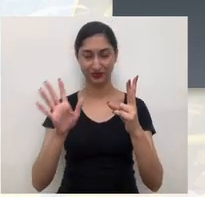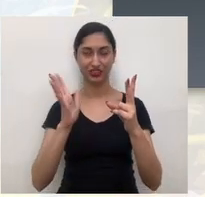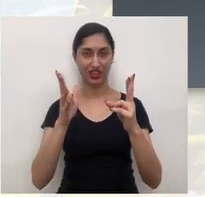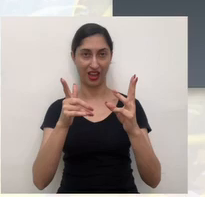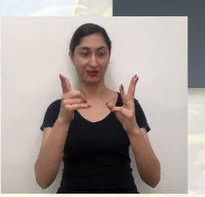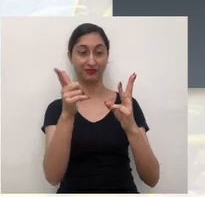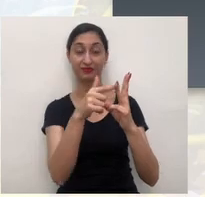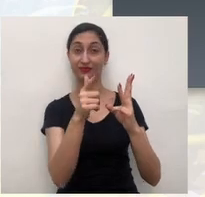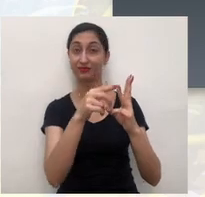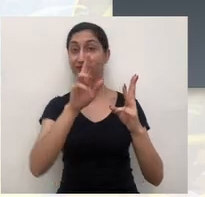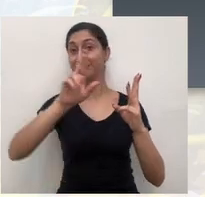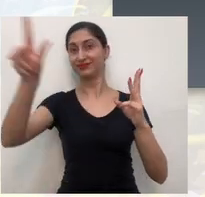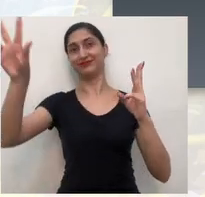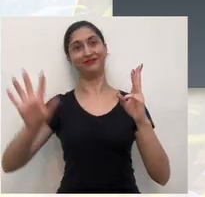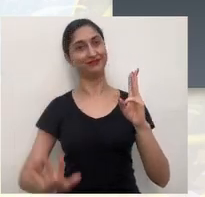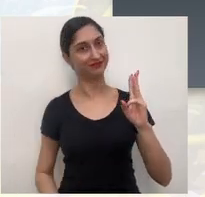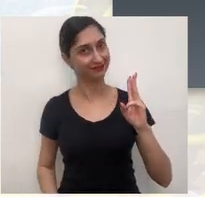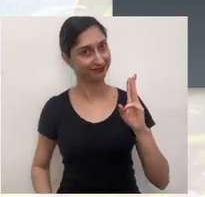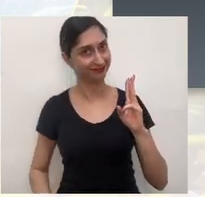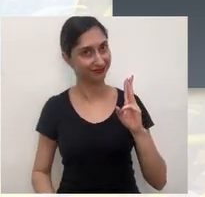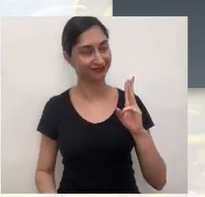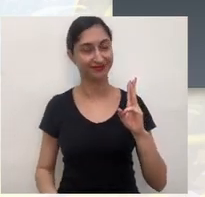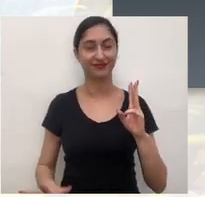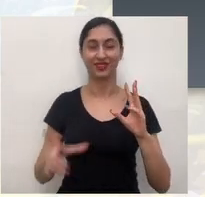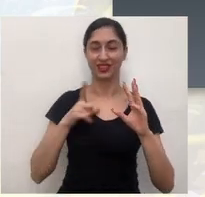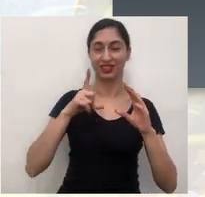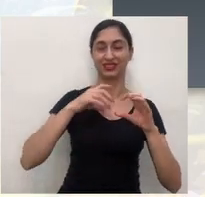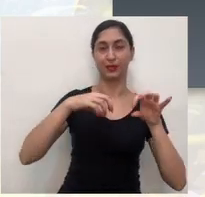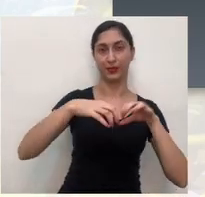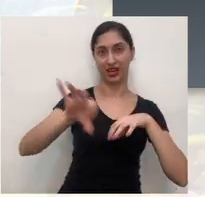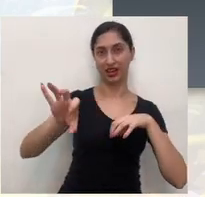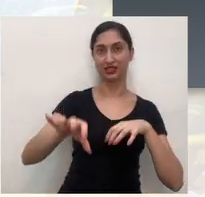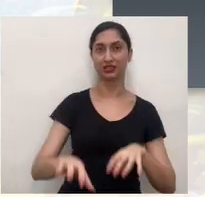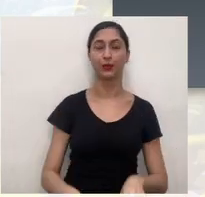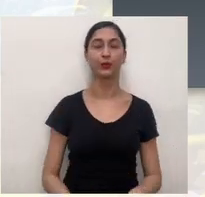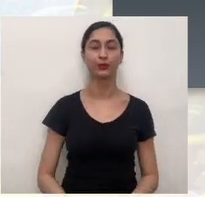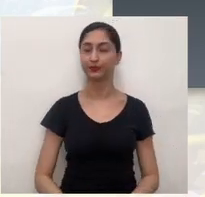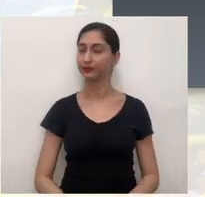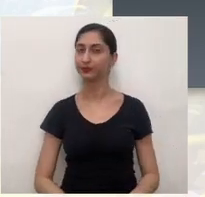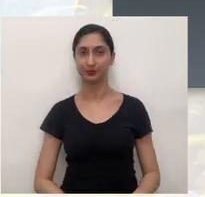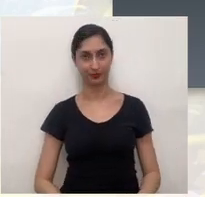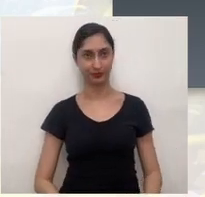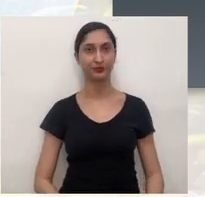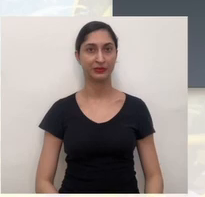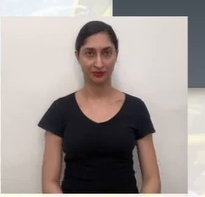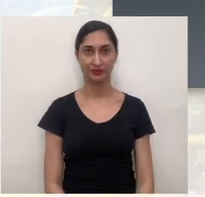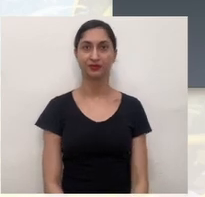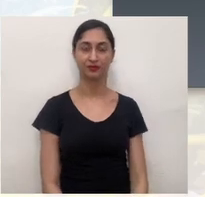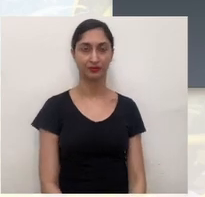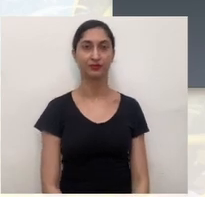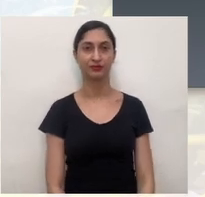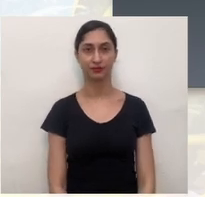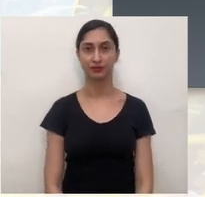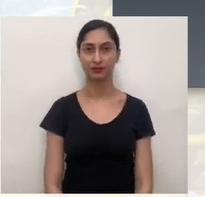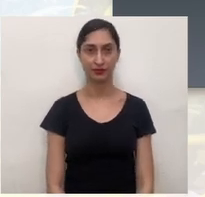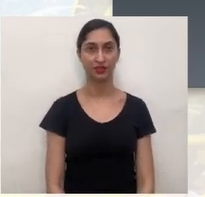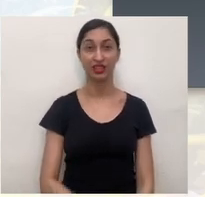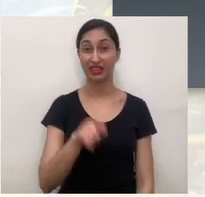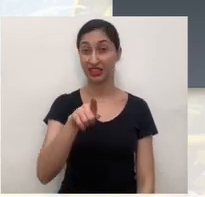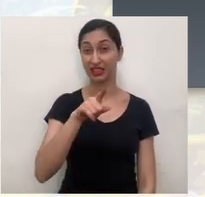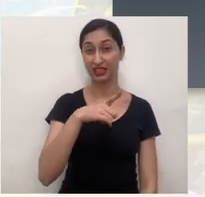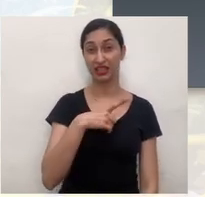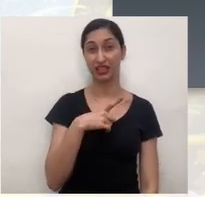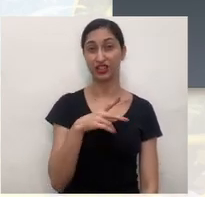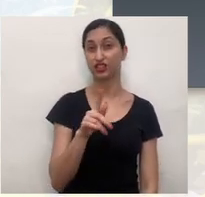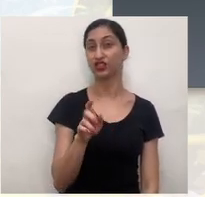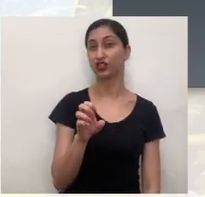no Jardim de São José dos Campos, que é com formas mais livres. Mas aqui não, ele volta a uma geometria muito